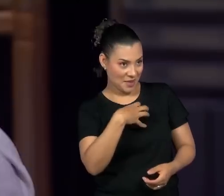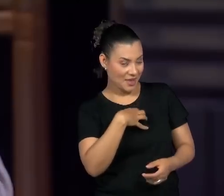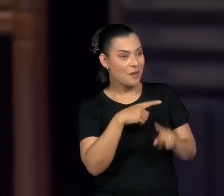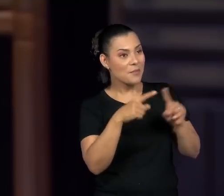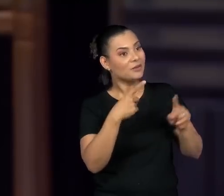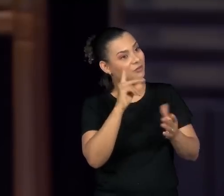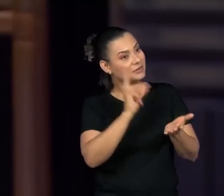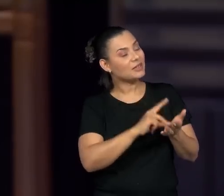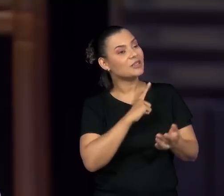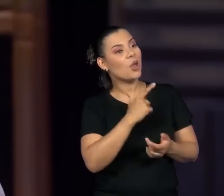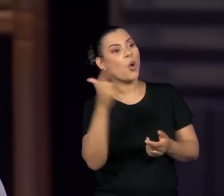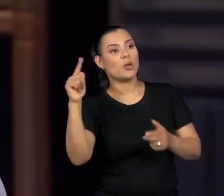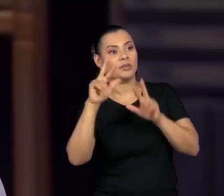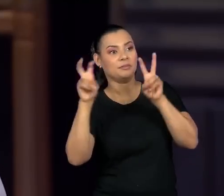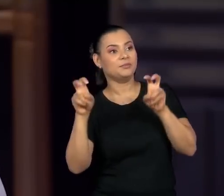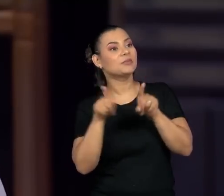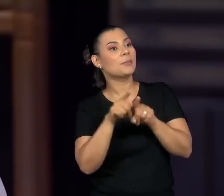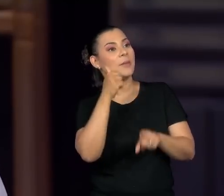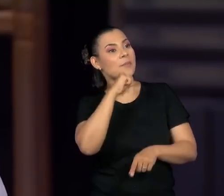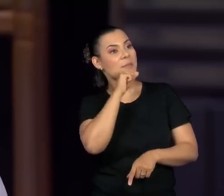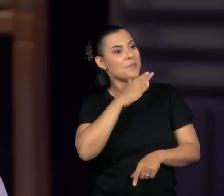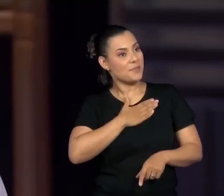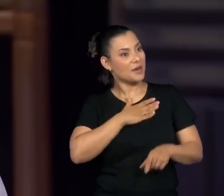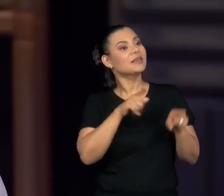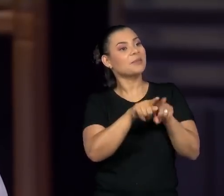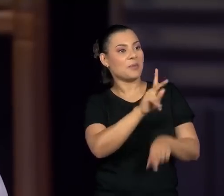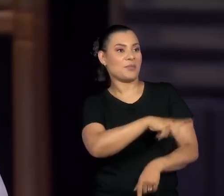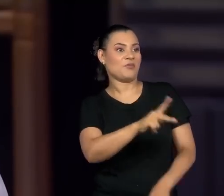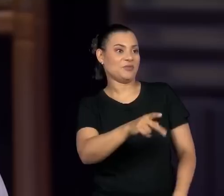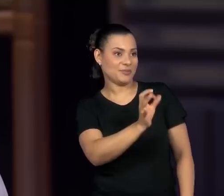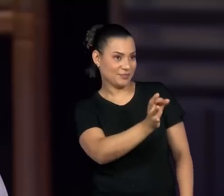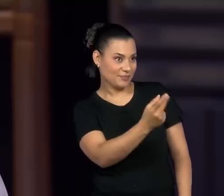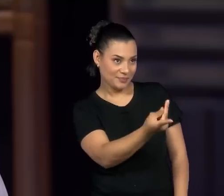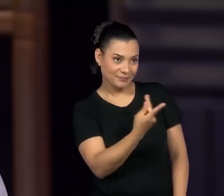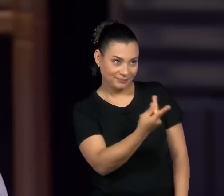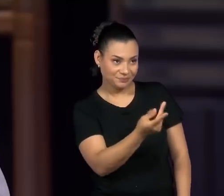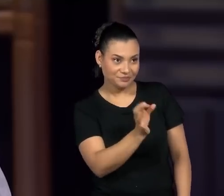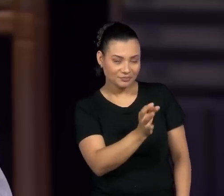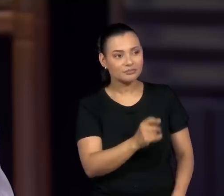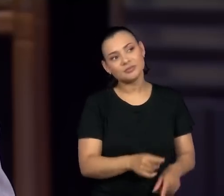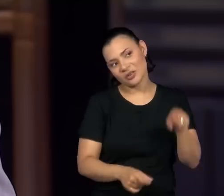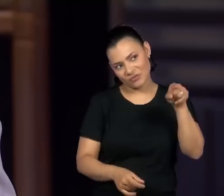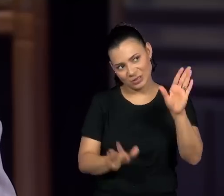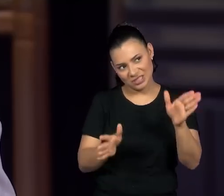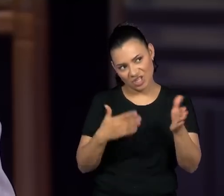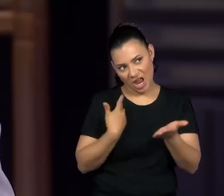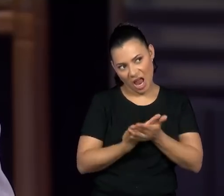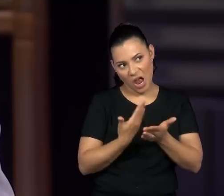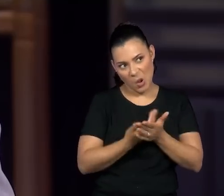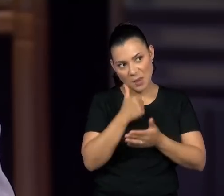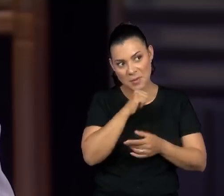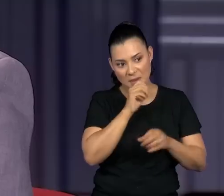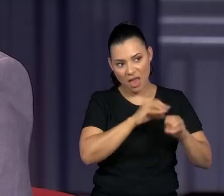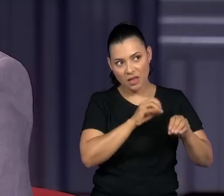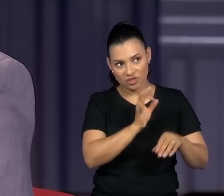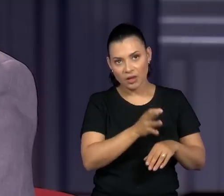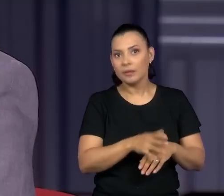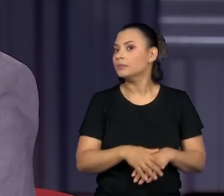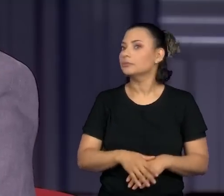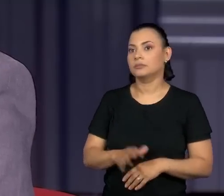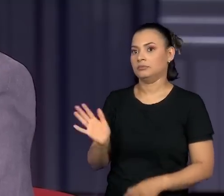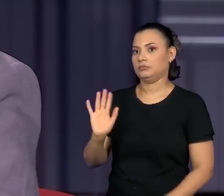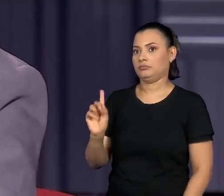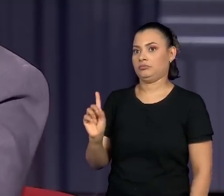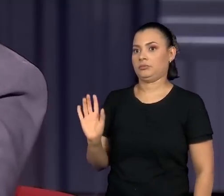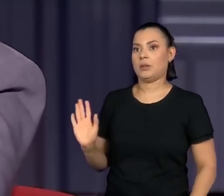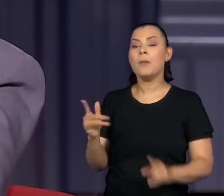nós temos ainda outra coisa em comum, que a minha mãe também é professora. Nós somos filhos de professora. Você chegou a ter aulas com a sua mãe? Não, mas minha